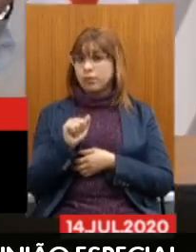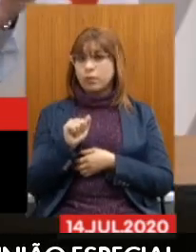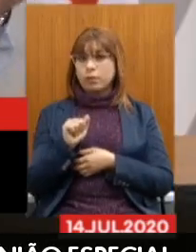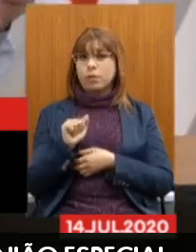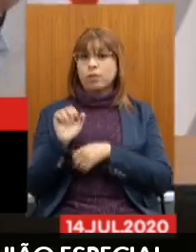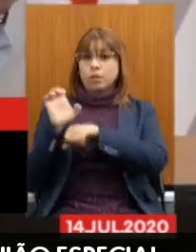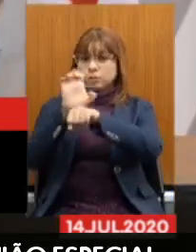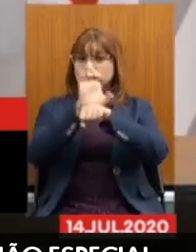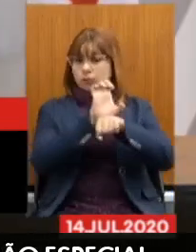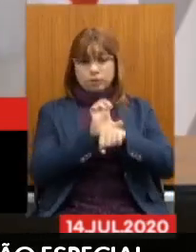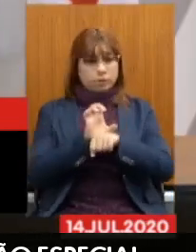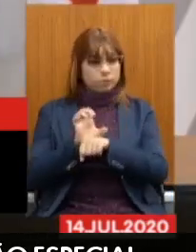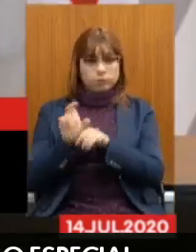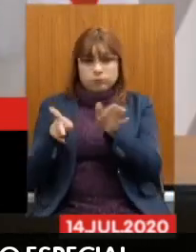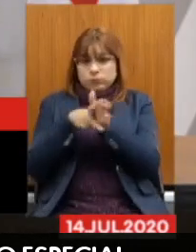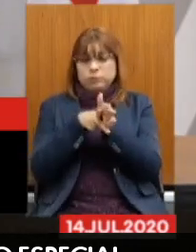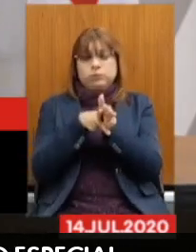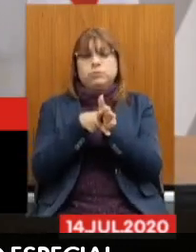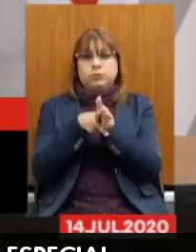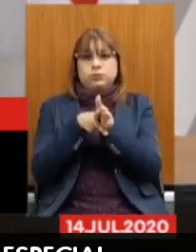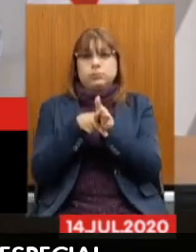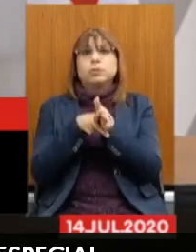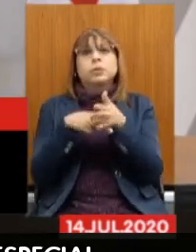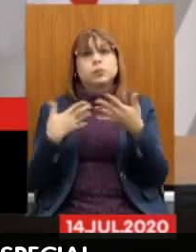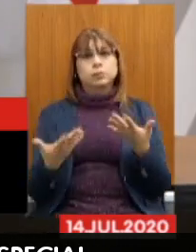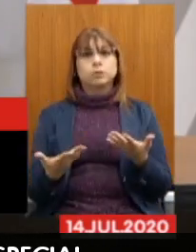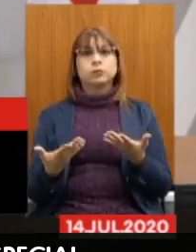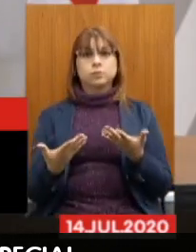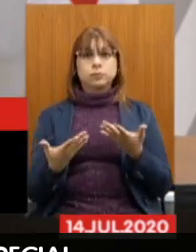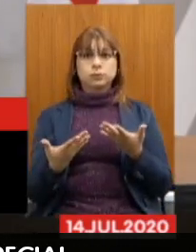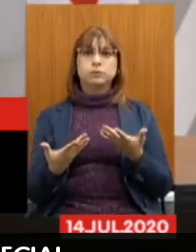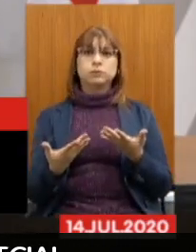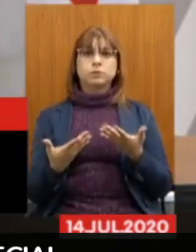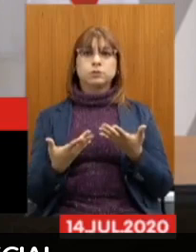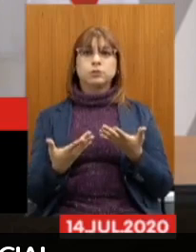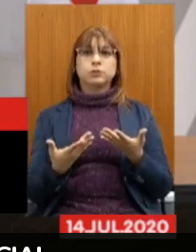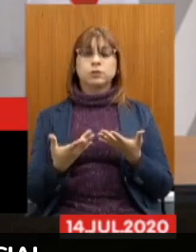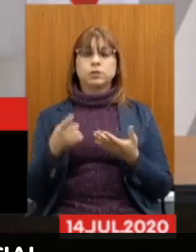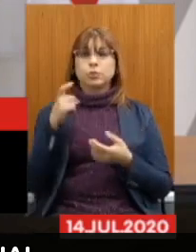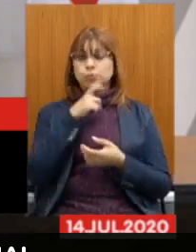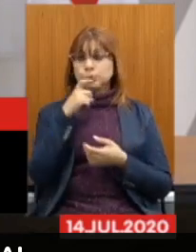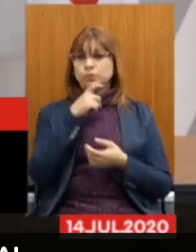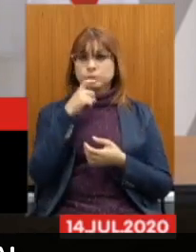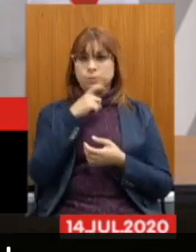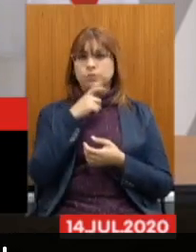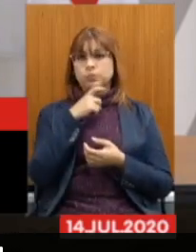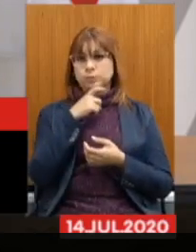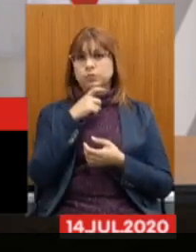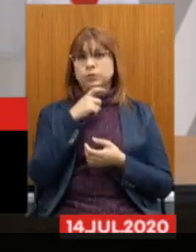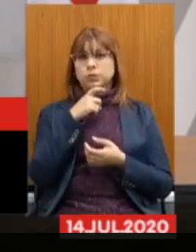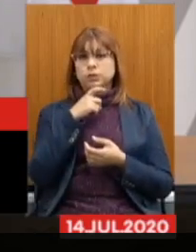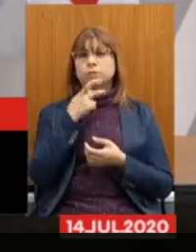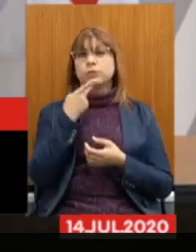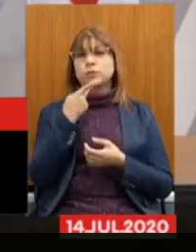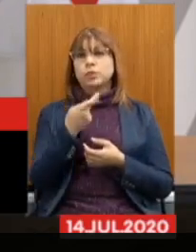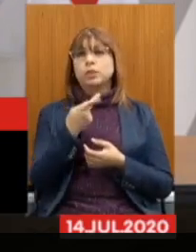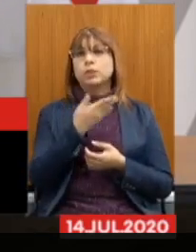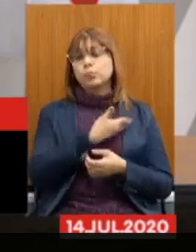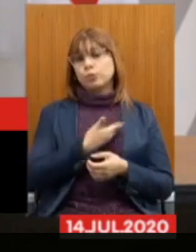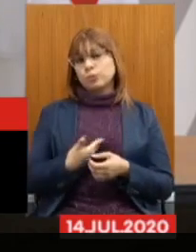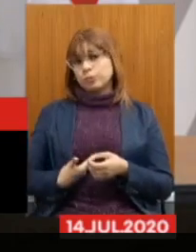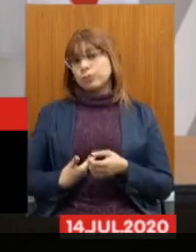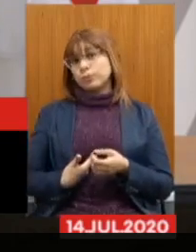estado onde ele está trabalhando. Então, portanto, é mentirosa a informação do